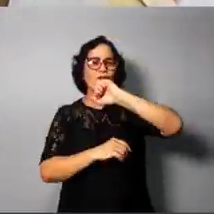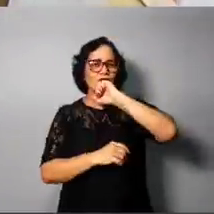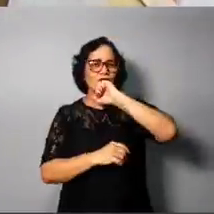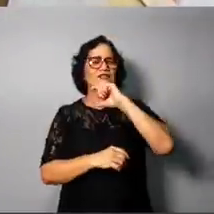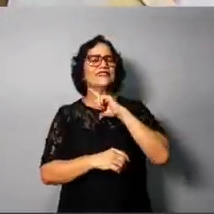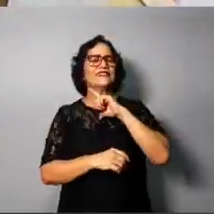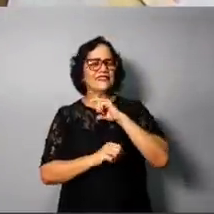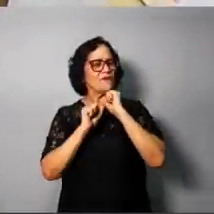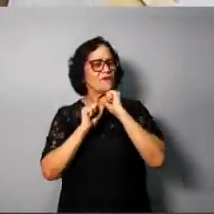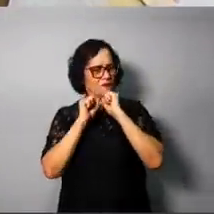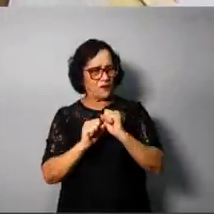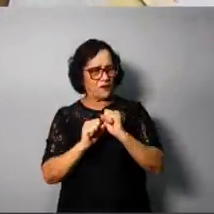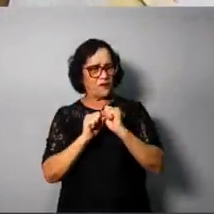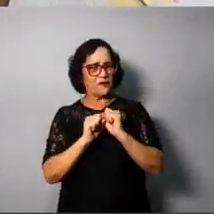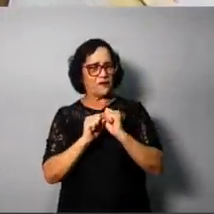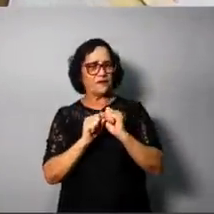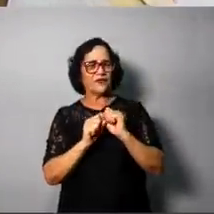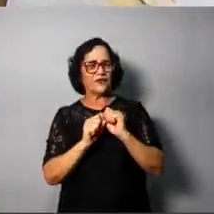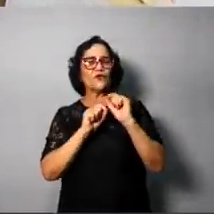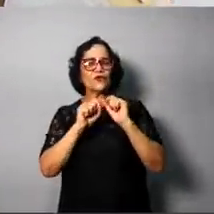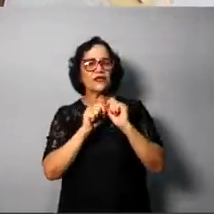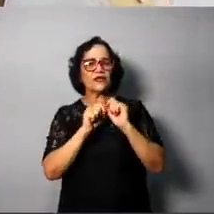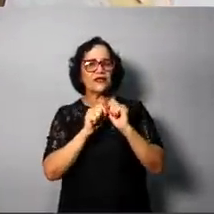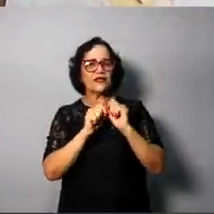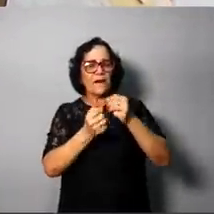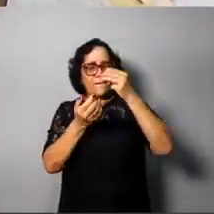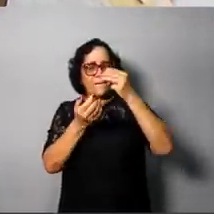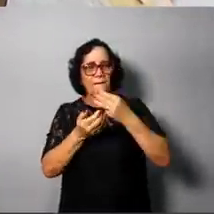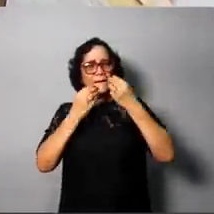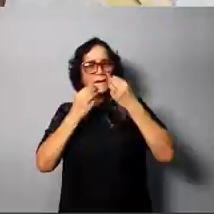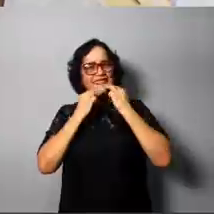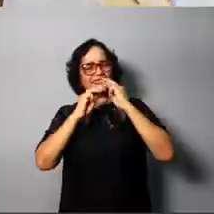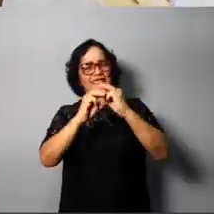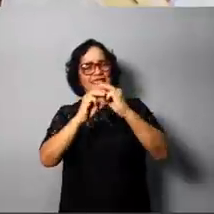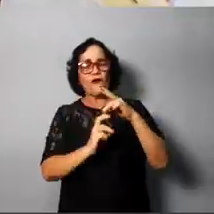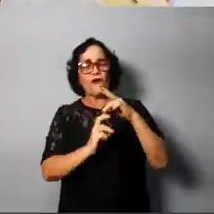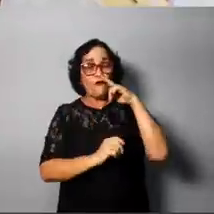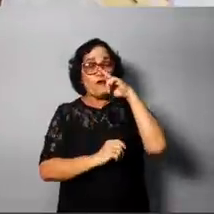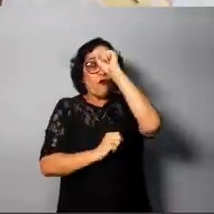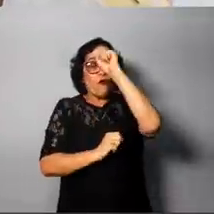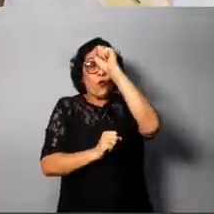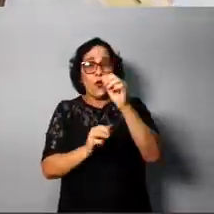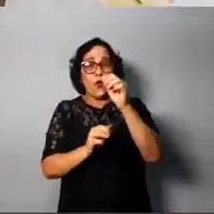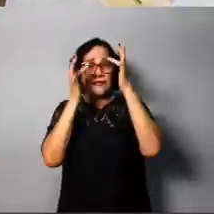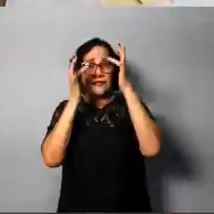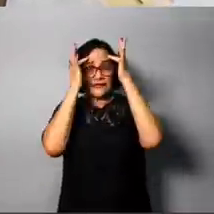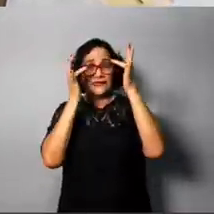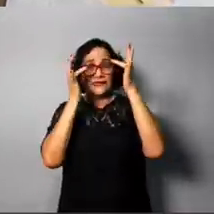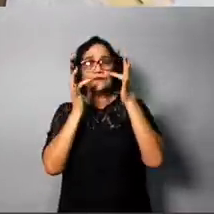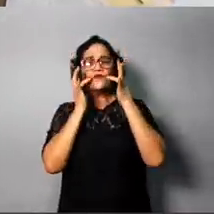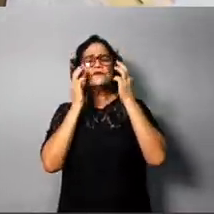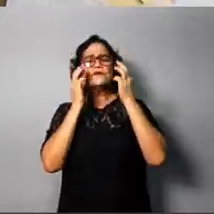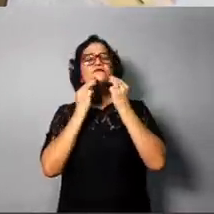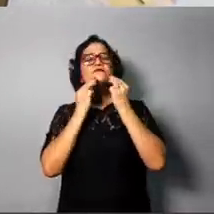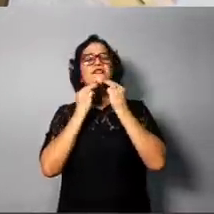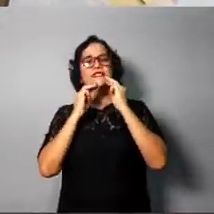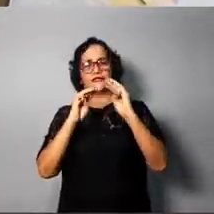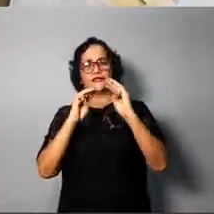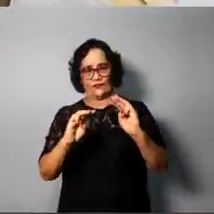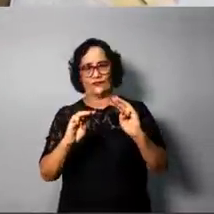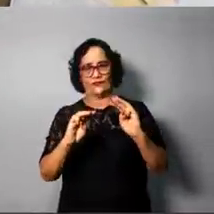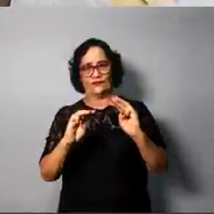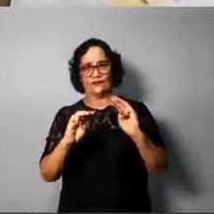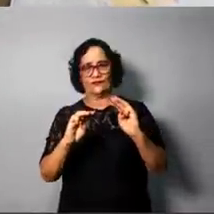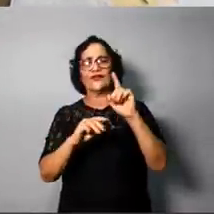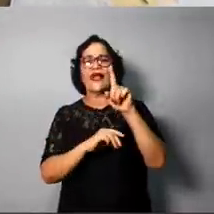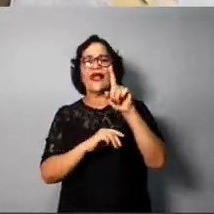condições para nos dar a mensagem, a força do seu testemunho missionário. E é com